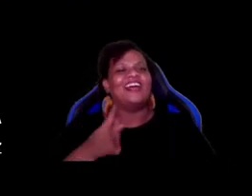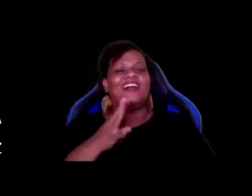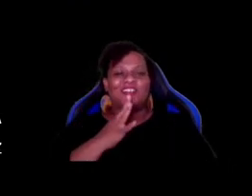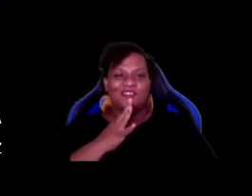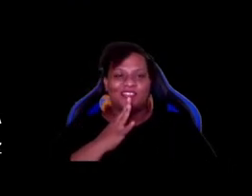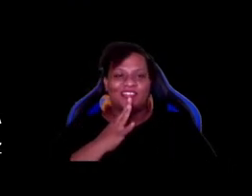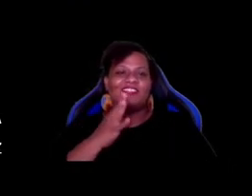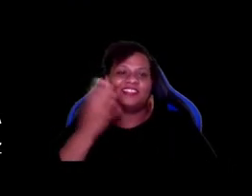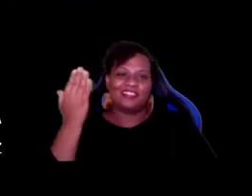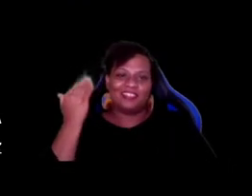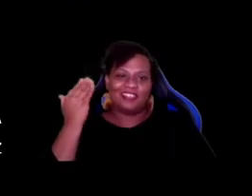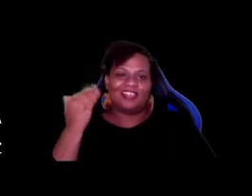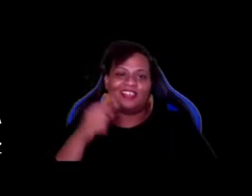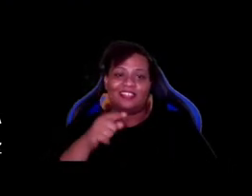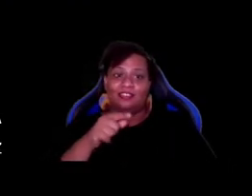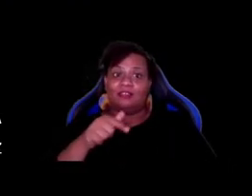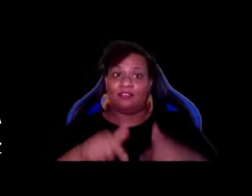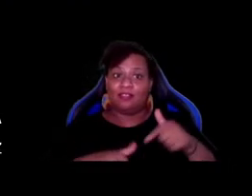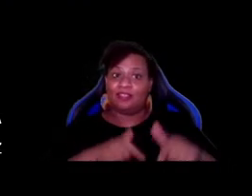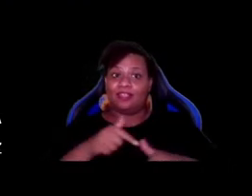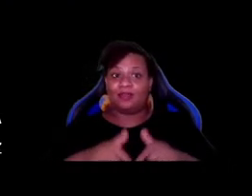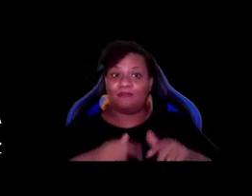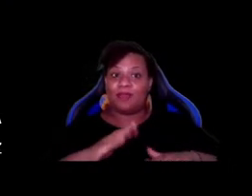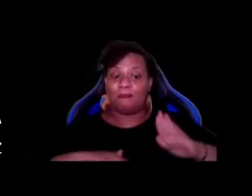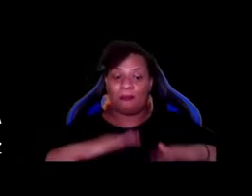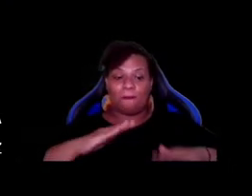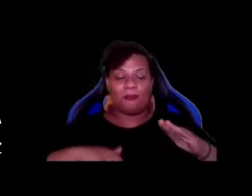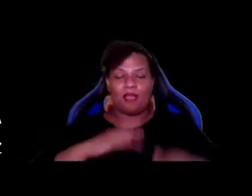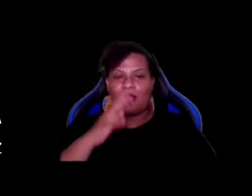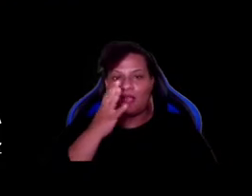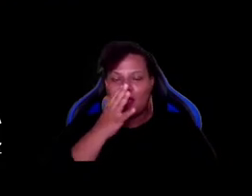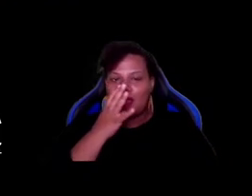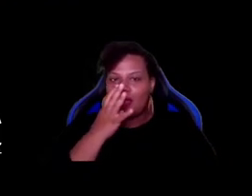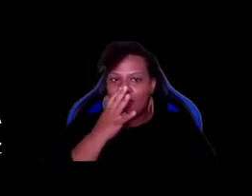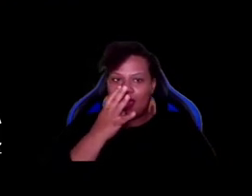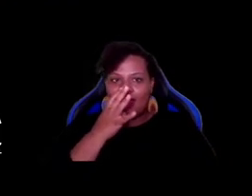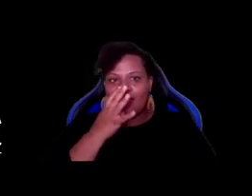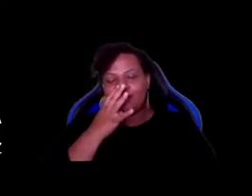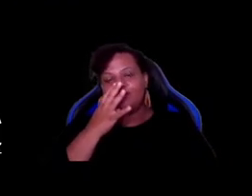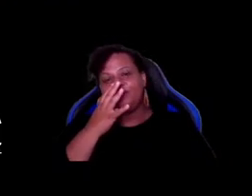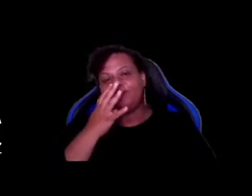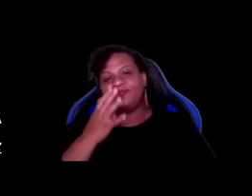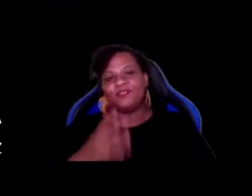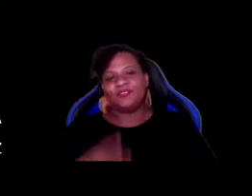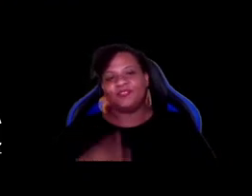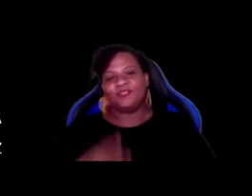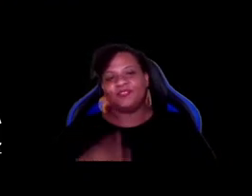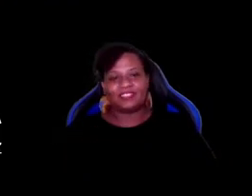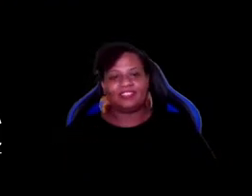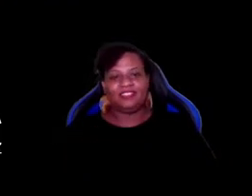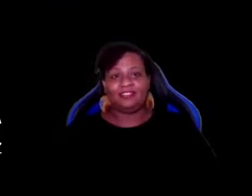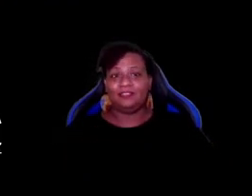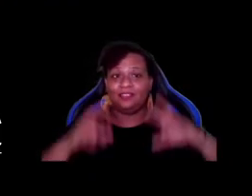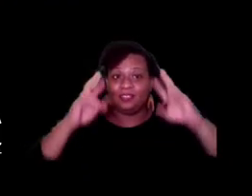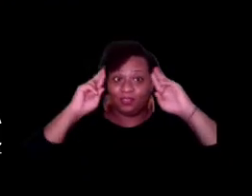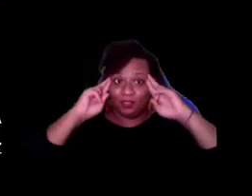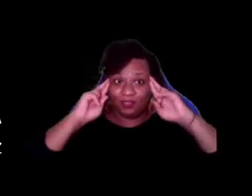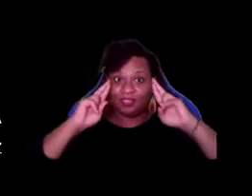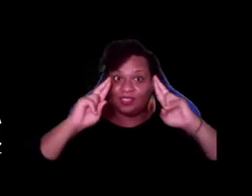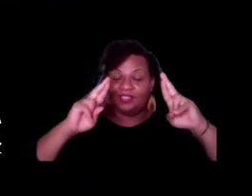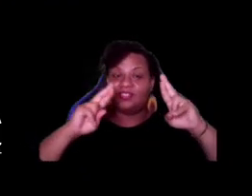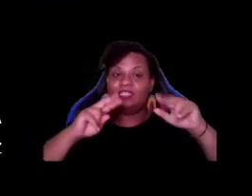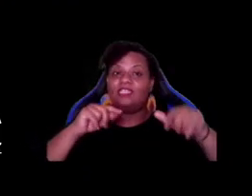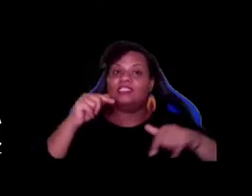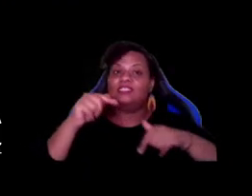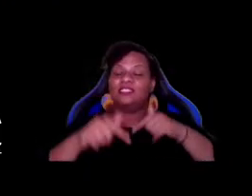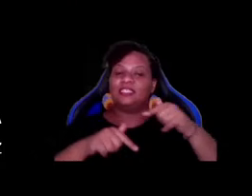e é uma percussionista que eu admiro muito e tenho um respeito, né, pelo trabalho que